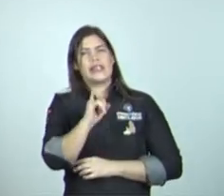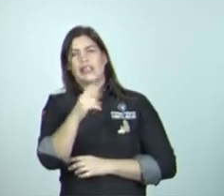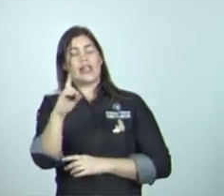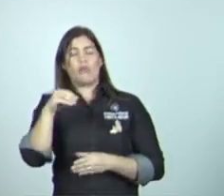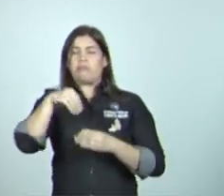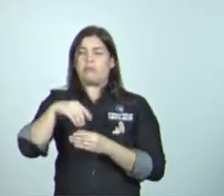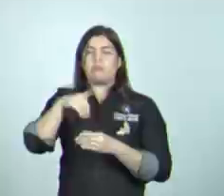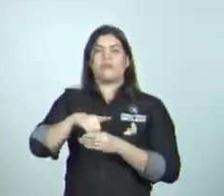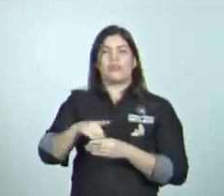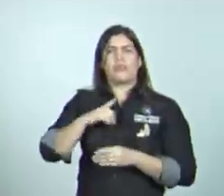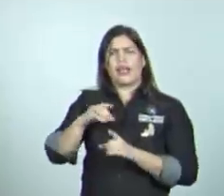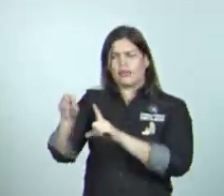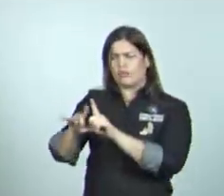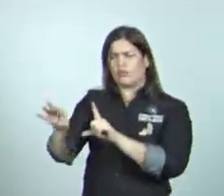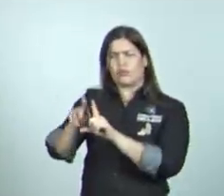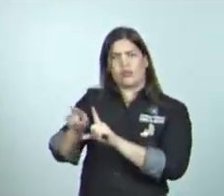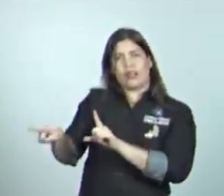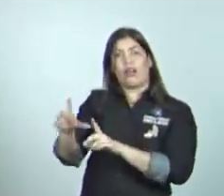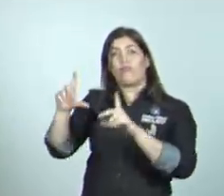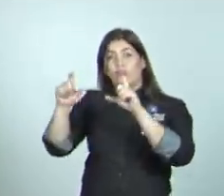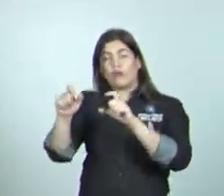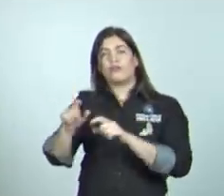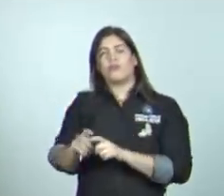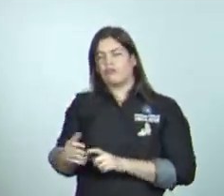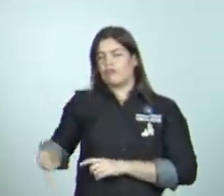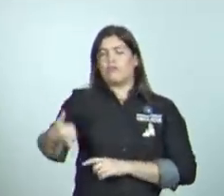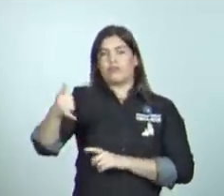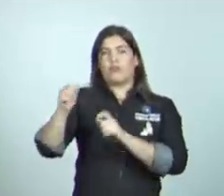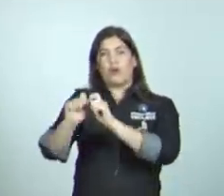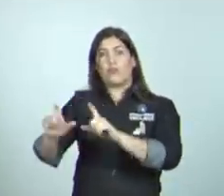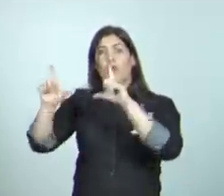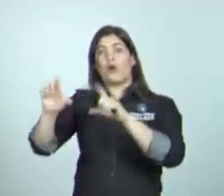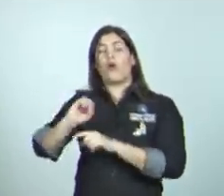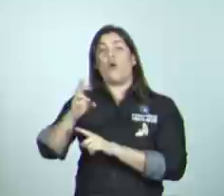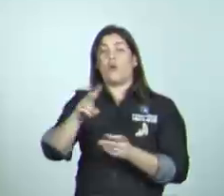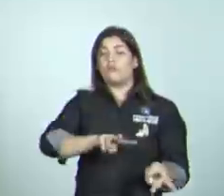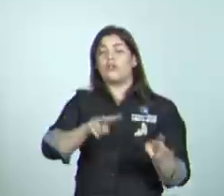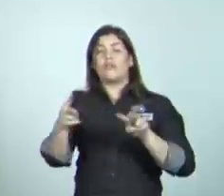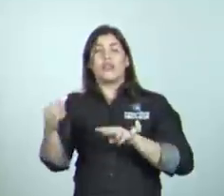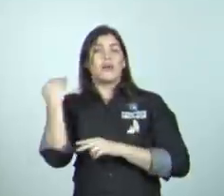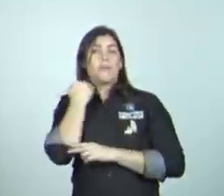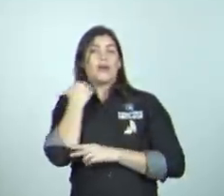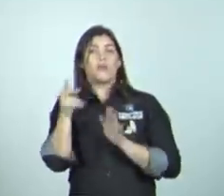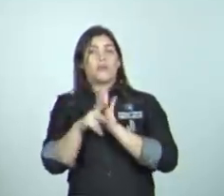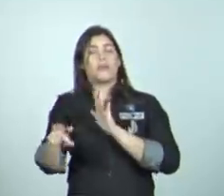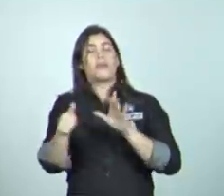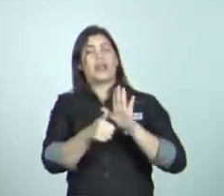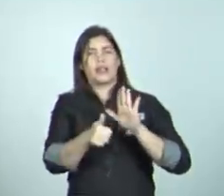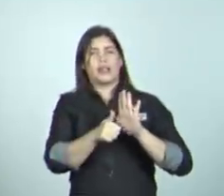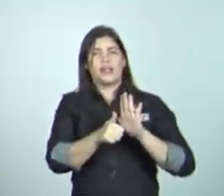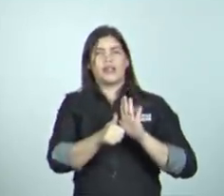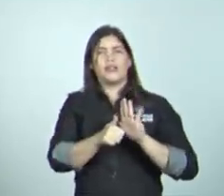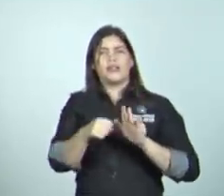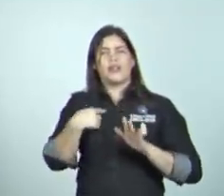contribuiu tá aqui o qr code tira uma foto dele aí que vai entrar numa eu não faço a transferência essas contas da igreja eu